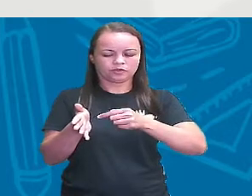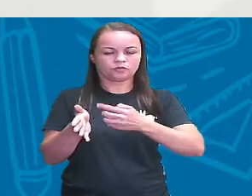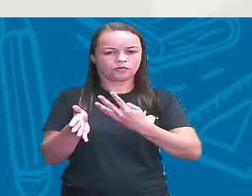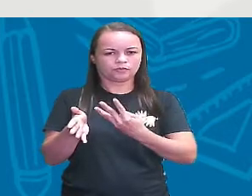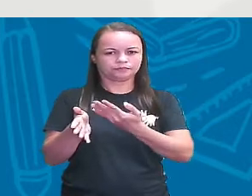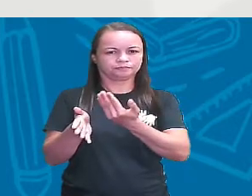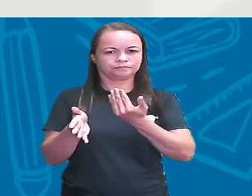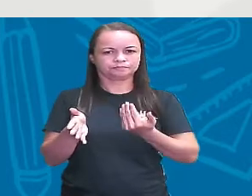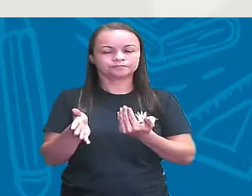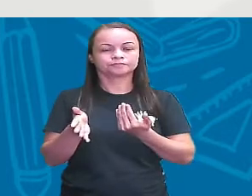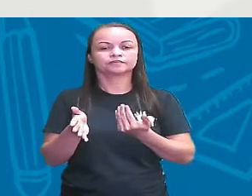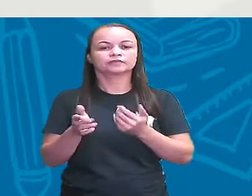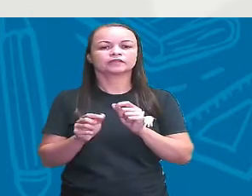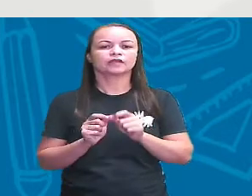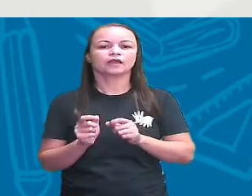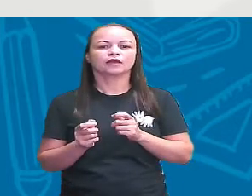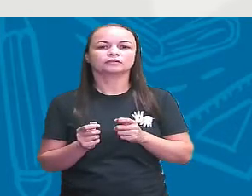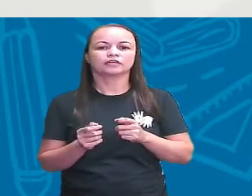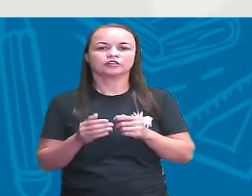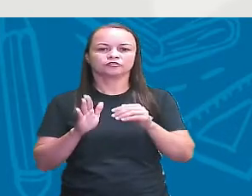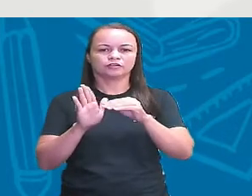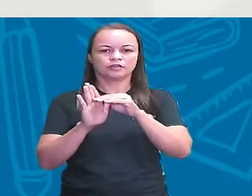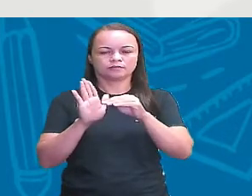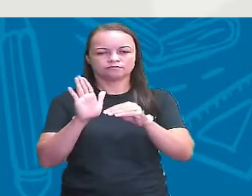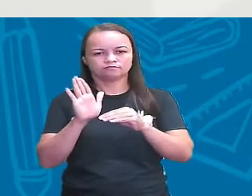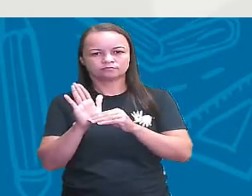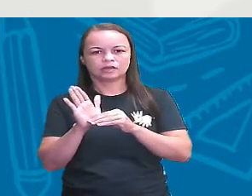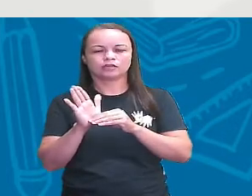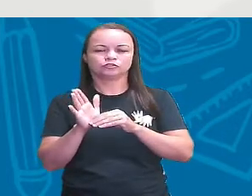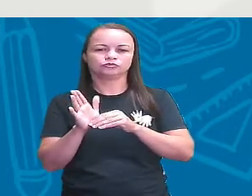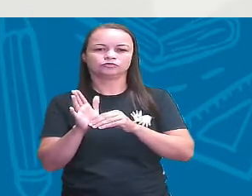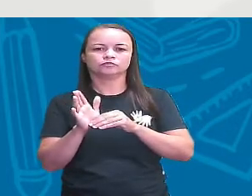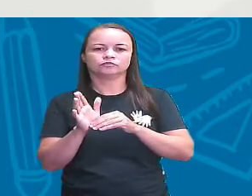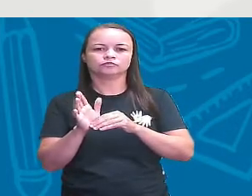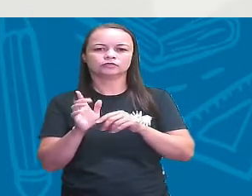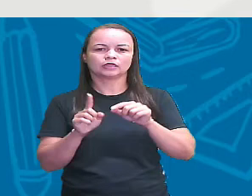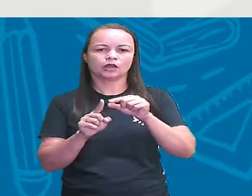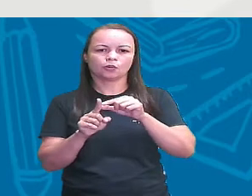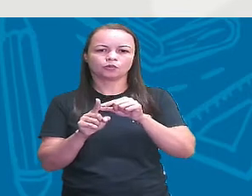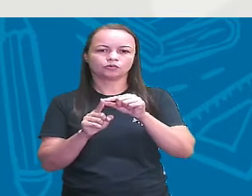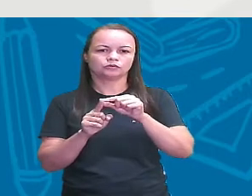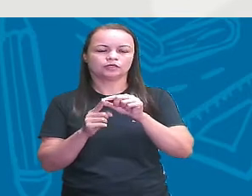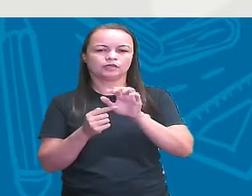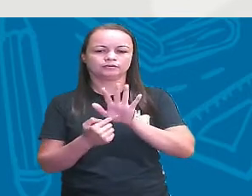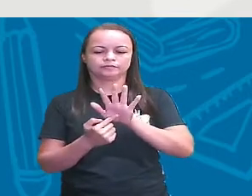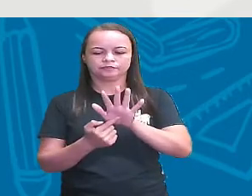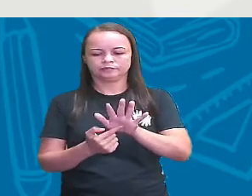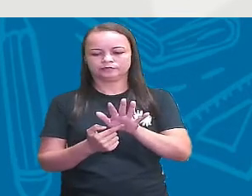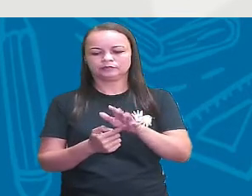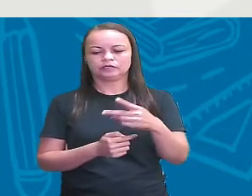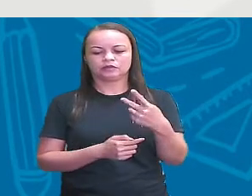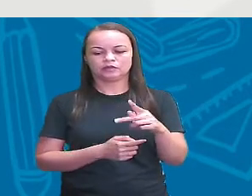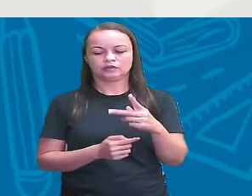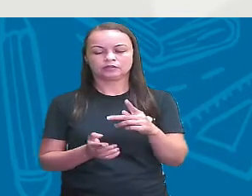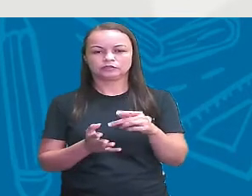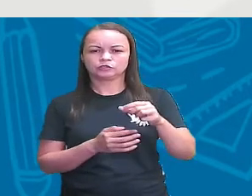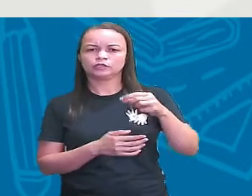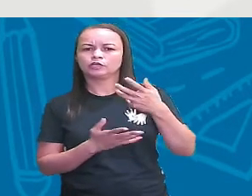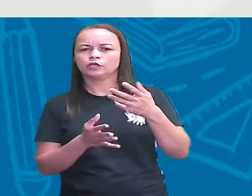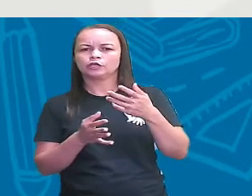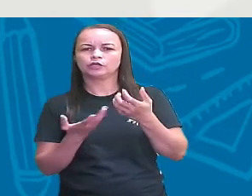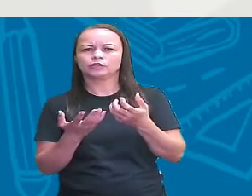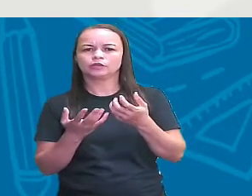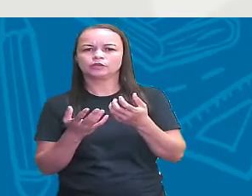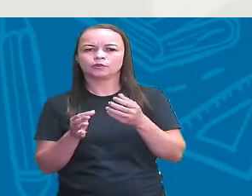que ficar abaixo da unidade que ele representa. Qual é a unidade de comprimento que